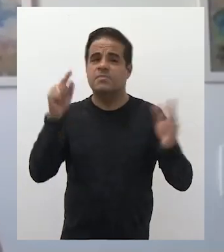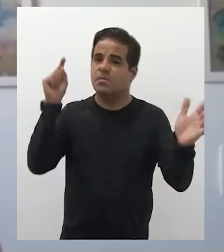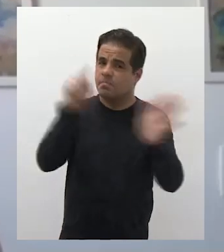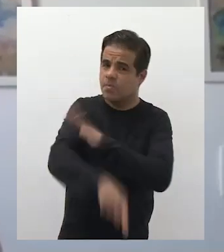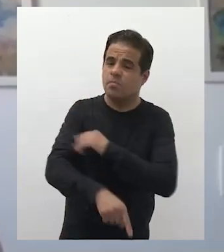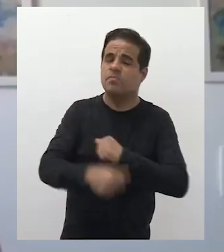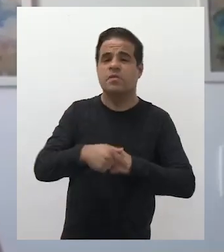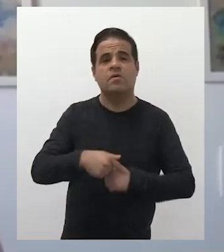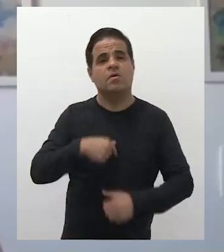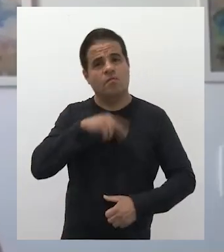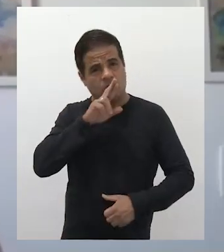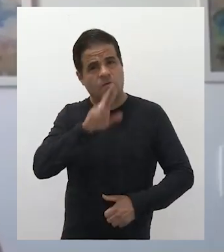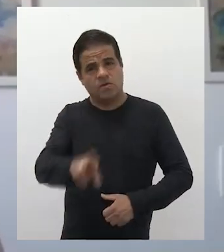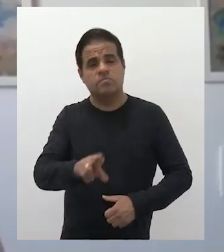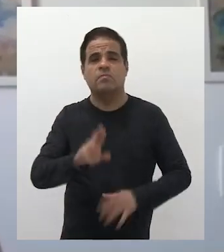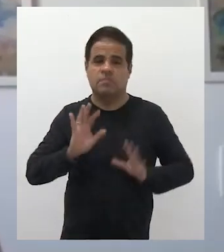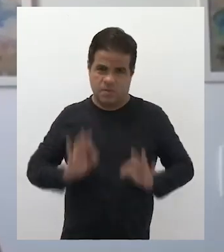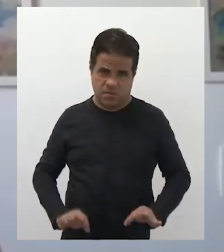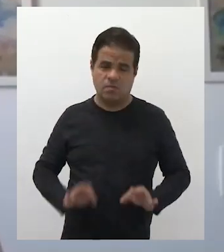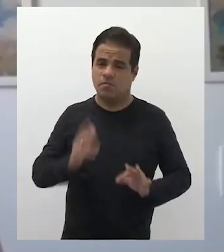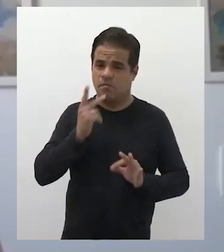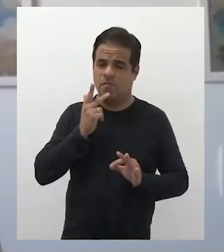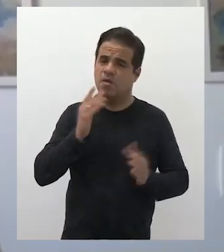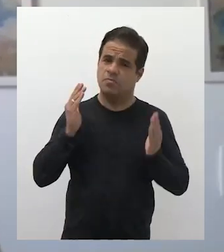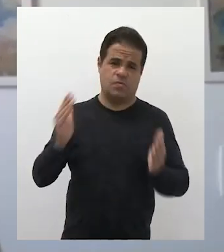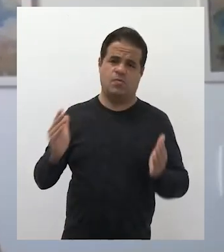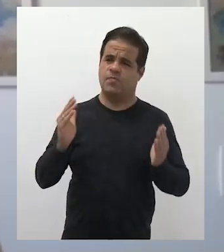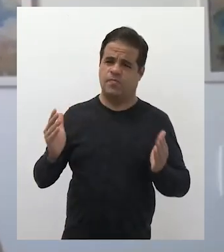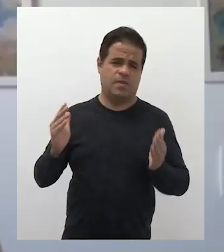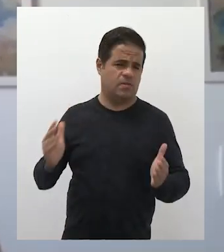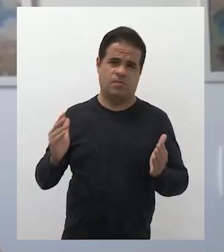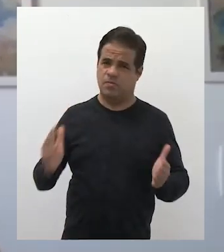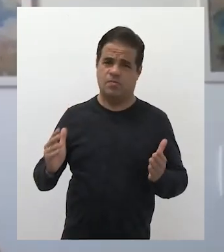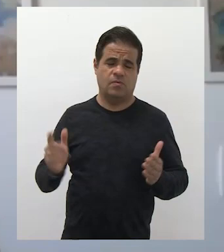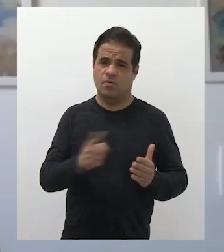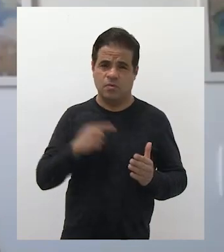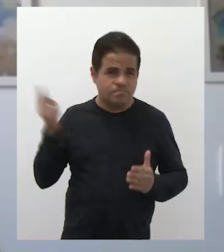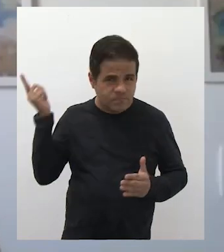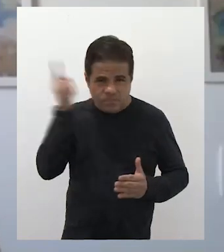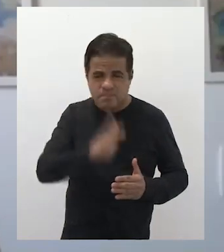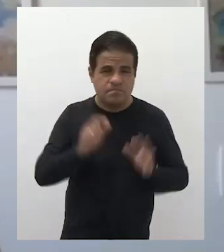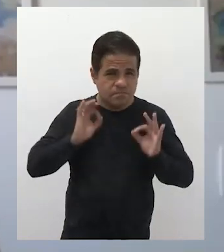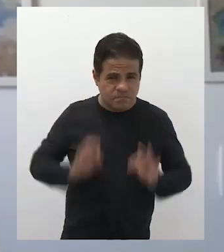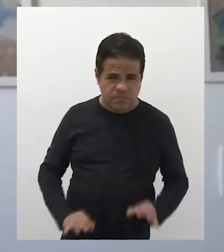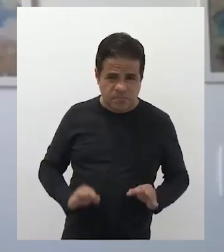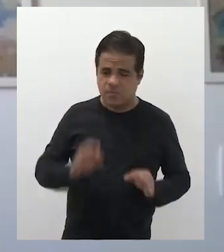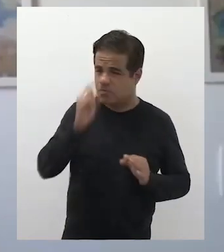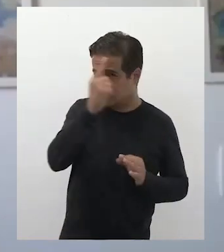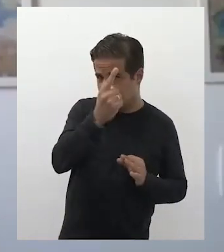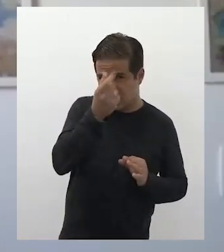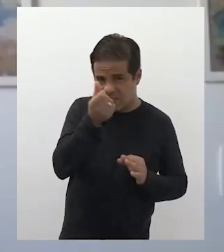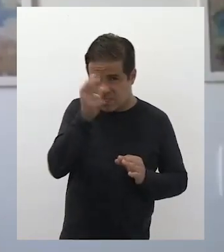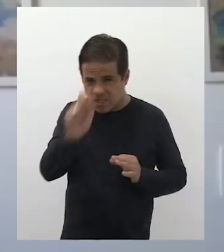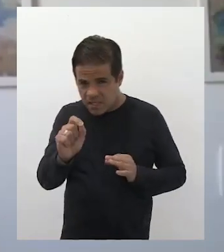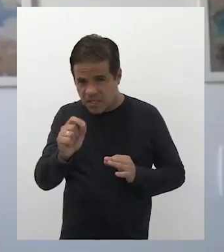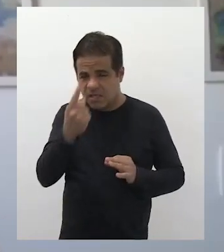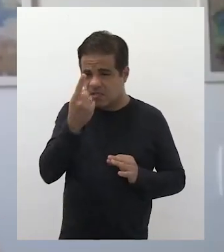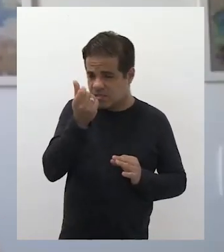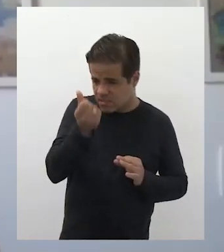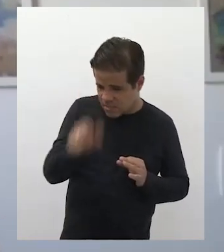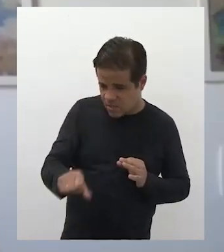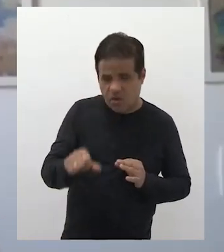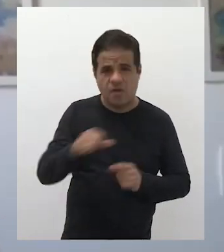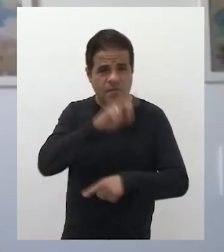eu vou responder com sinceridade. Duvido completamente que a gente alcance as 169